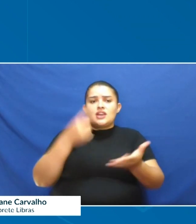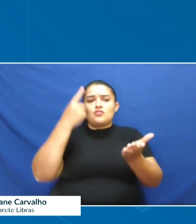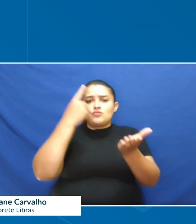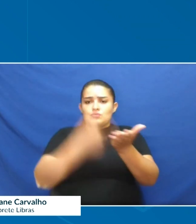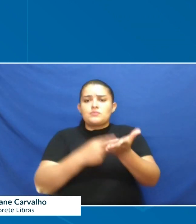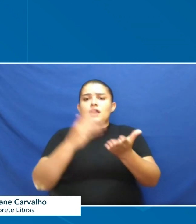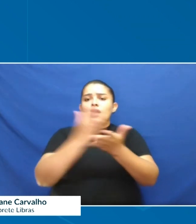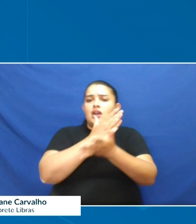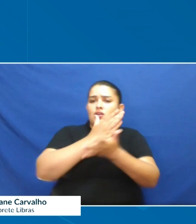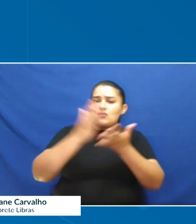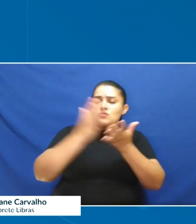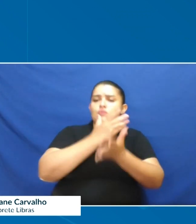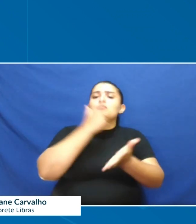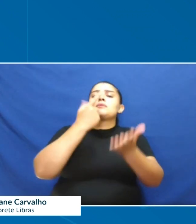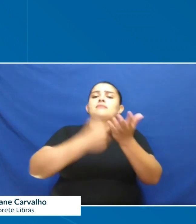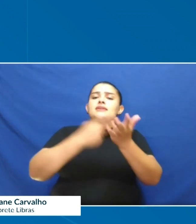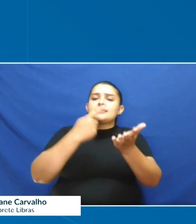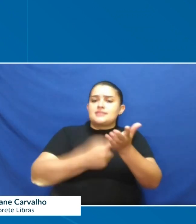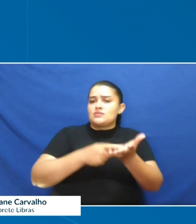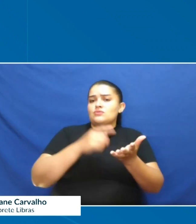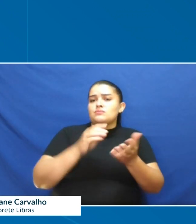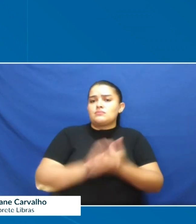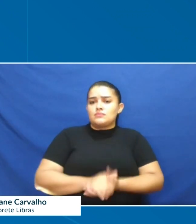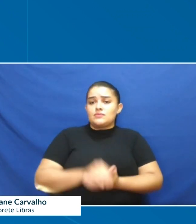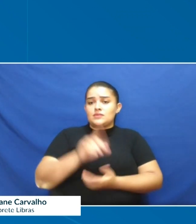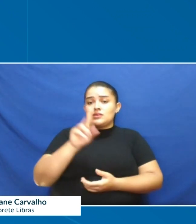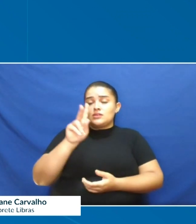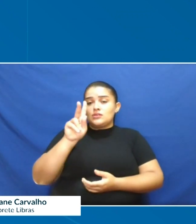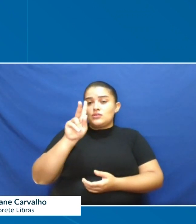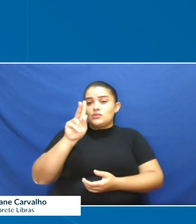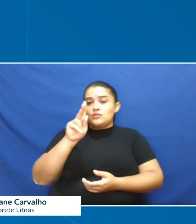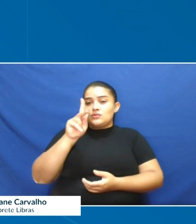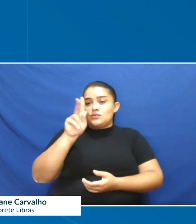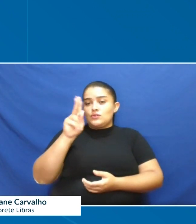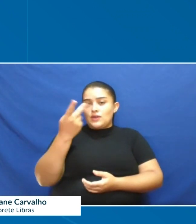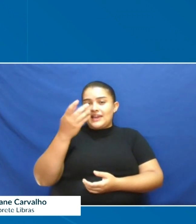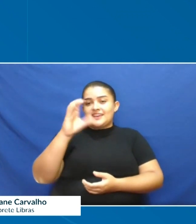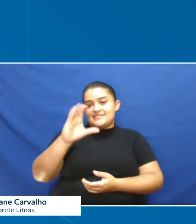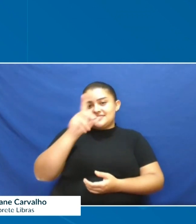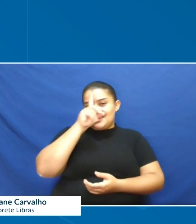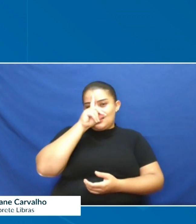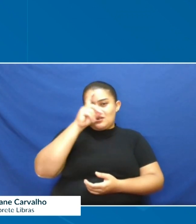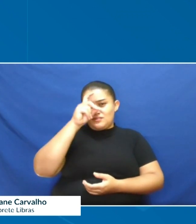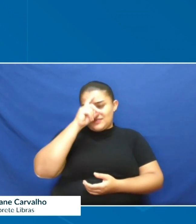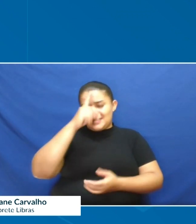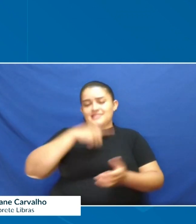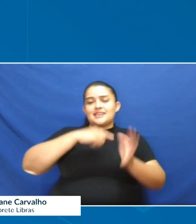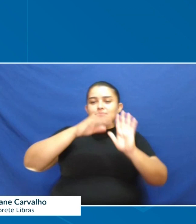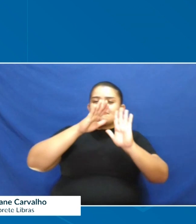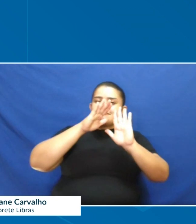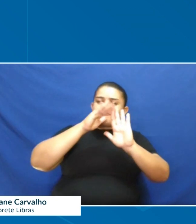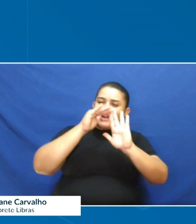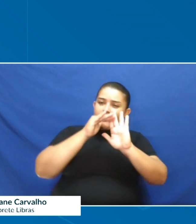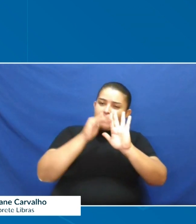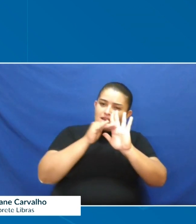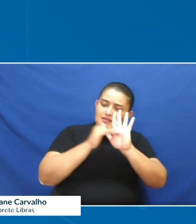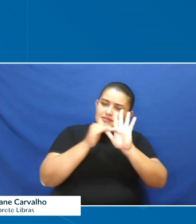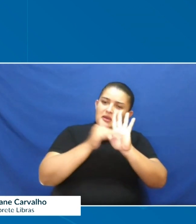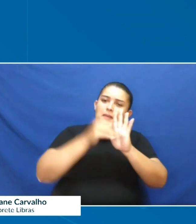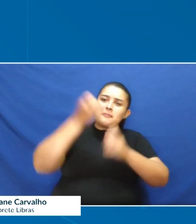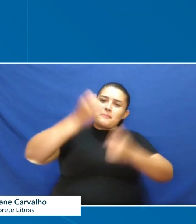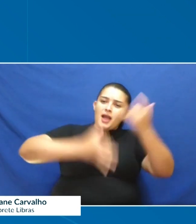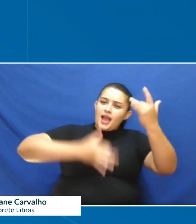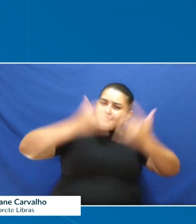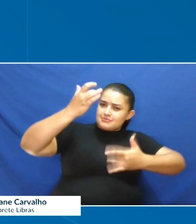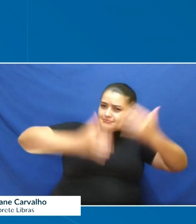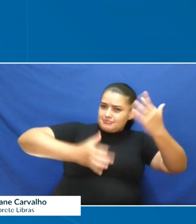parcerias, por exemplo, a gente tem parceria com o Hospital das Clínicas, tudo para melhoria de processos, para colocar